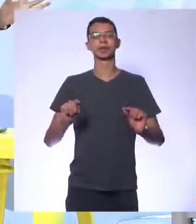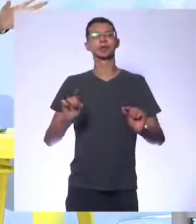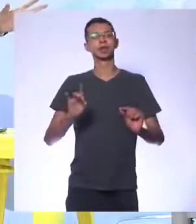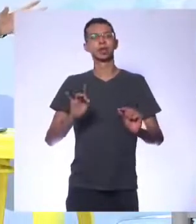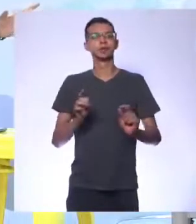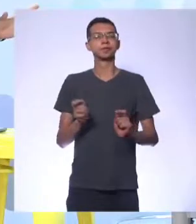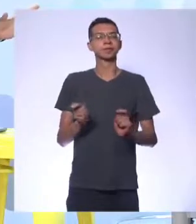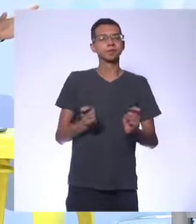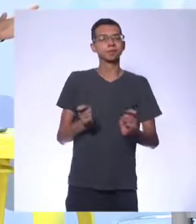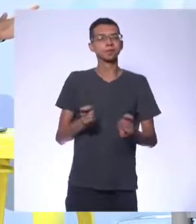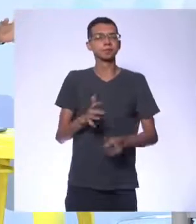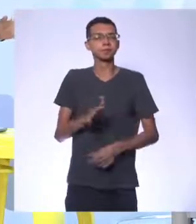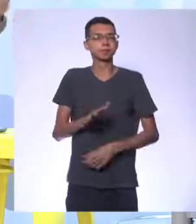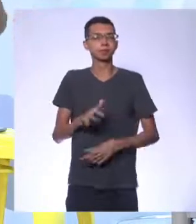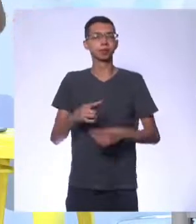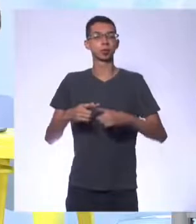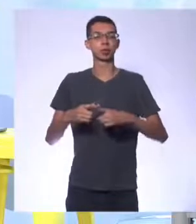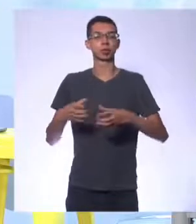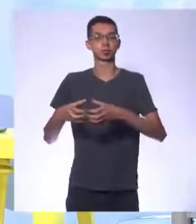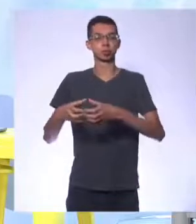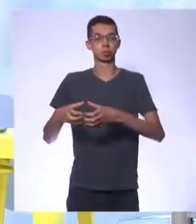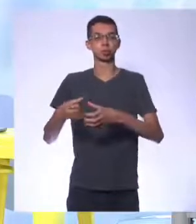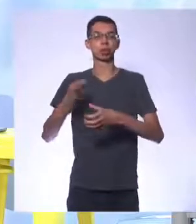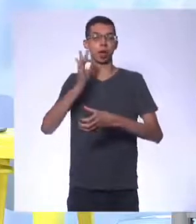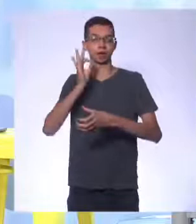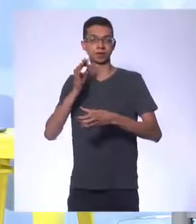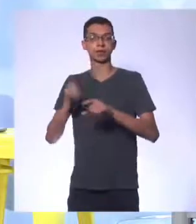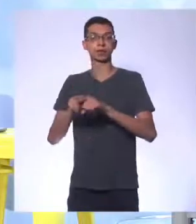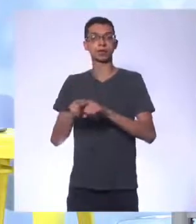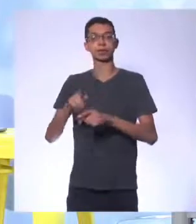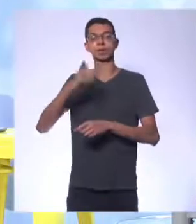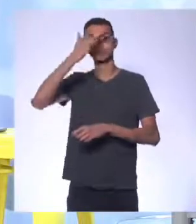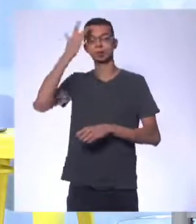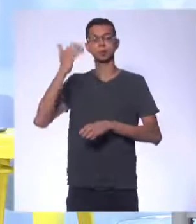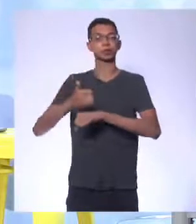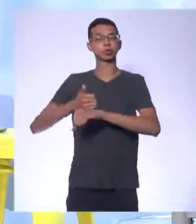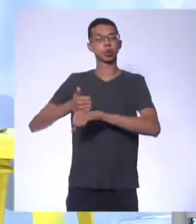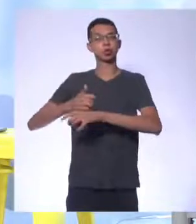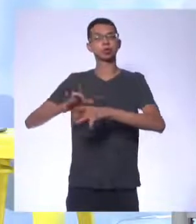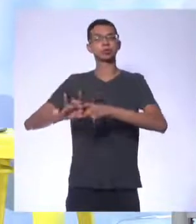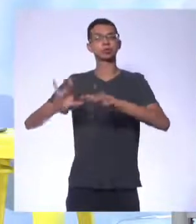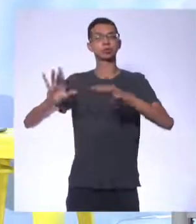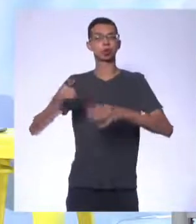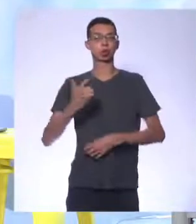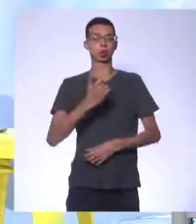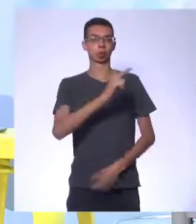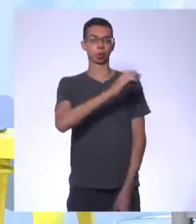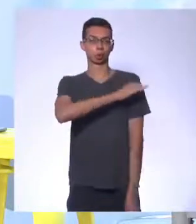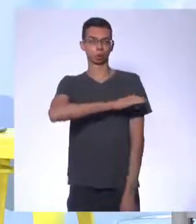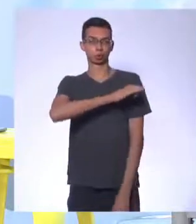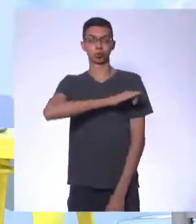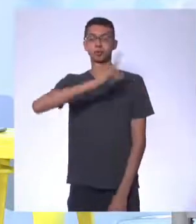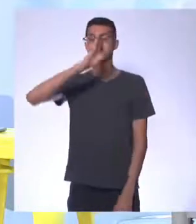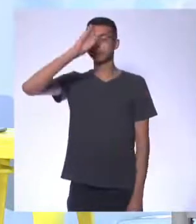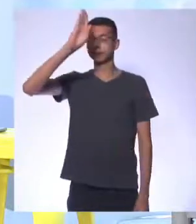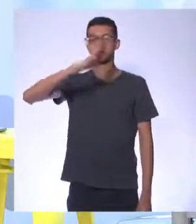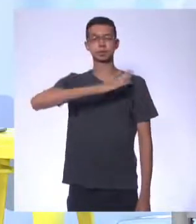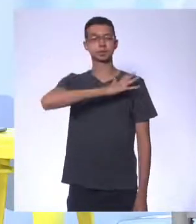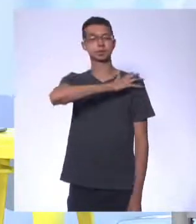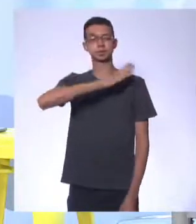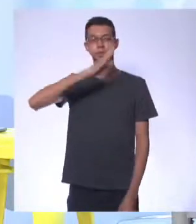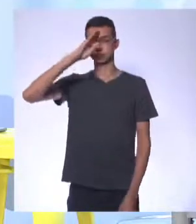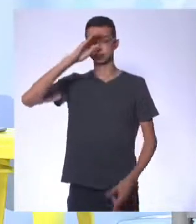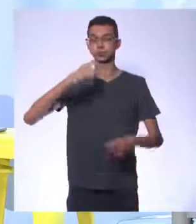e profissionais liberais. Já o povo do Rio de Janeiro era formado essencialmente por militares, uma vez que o Rio de Janeiro